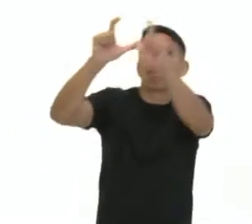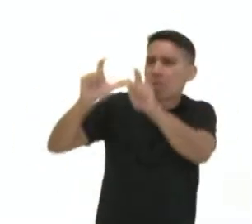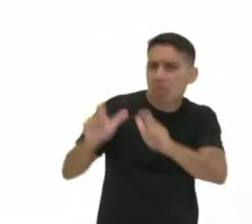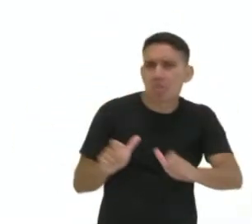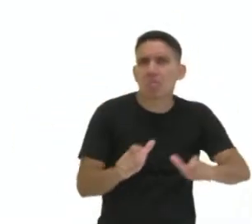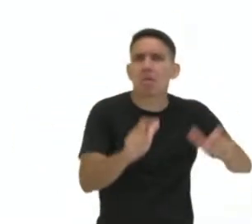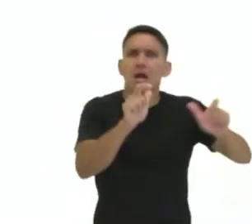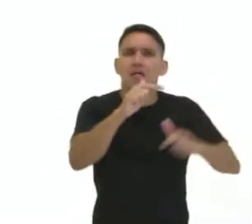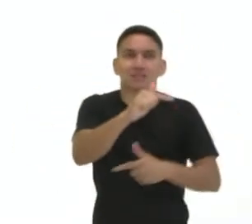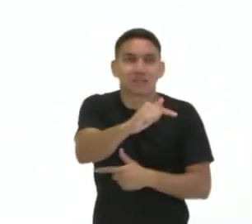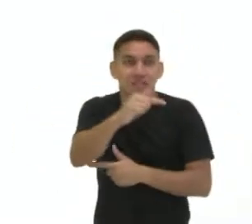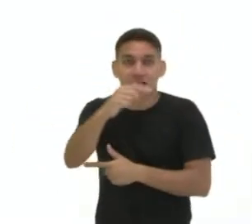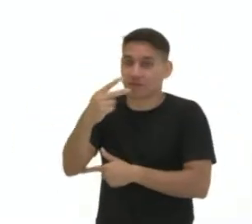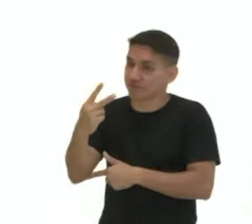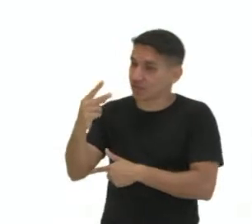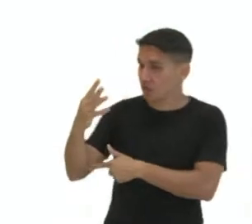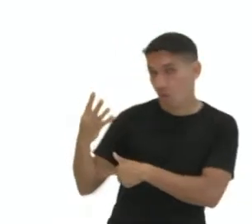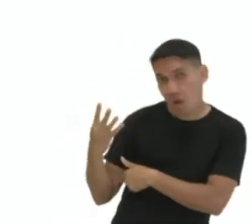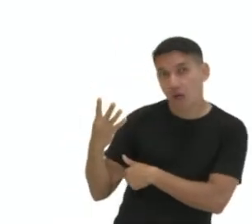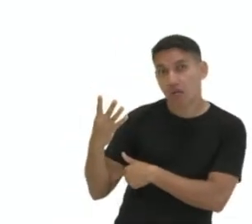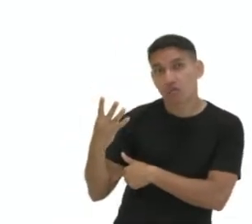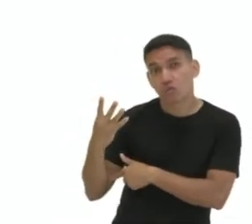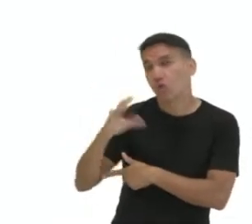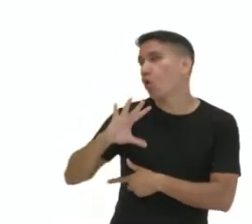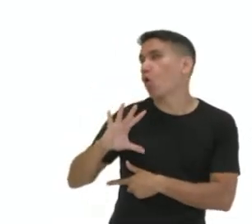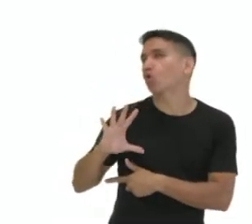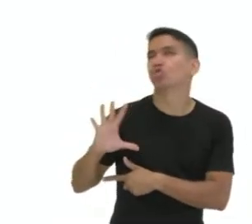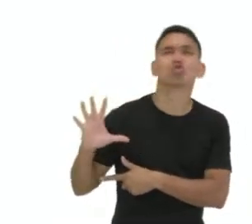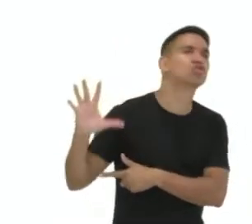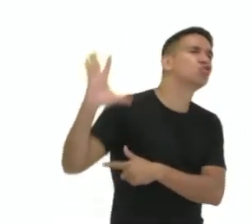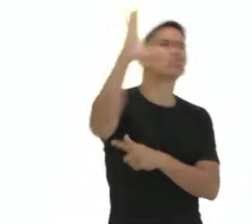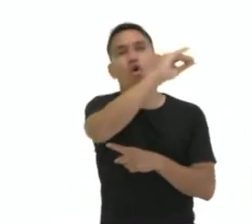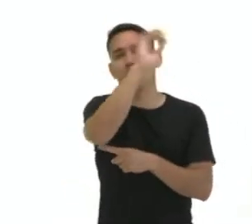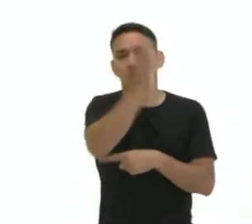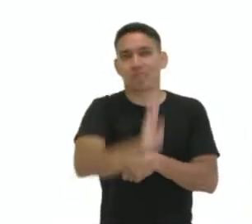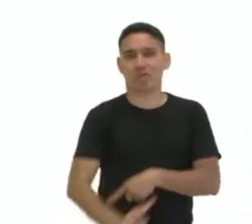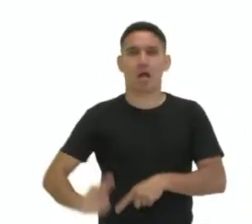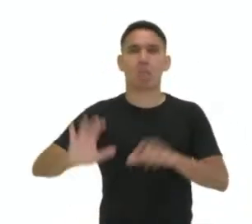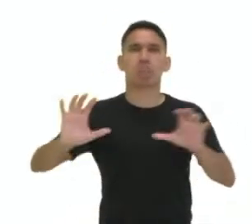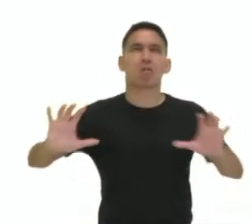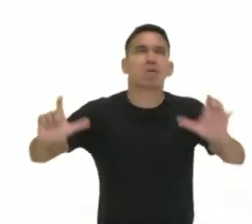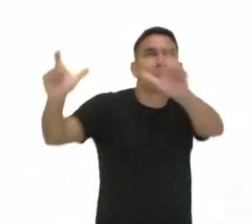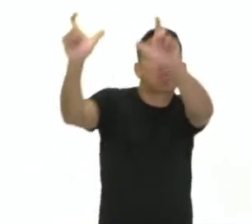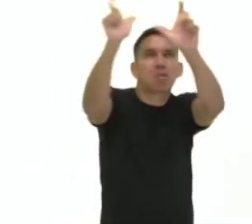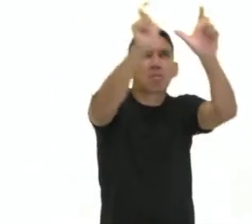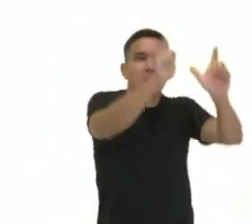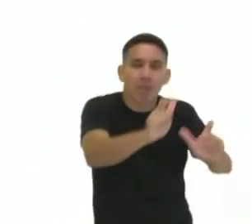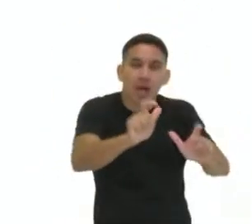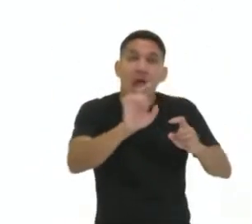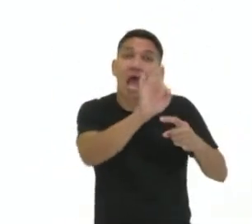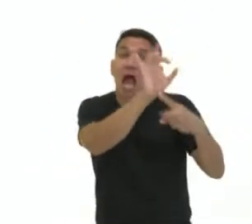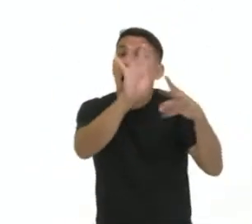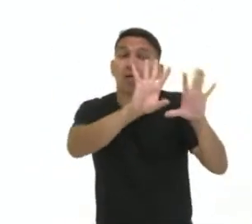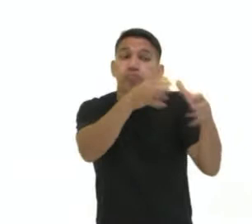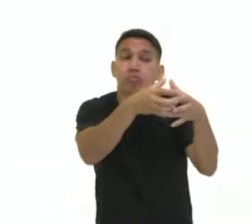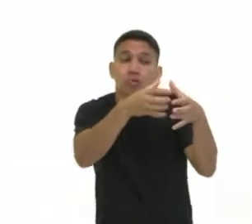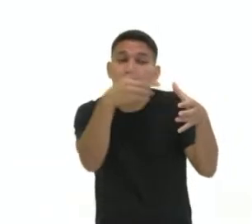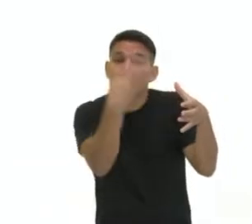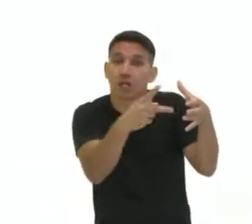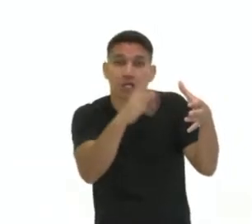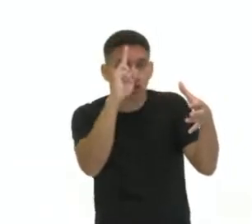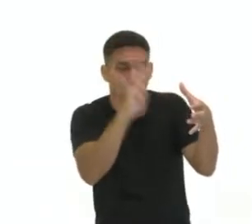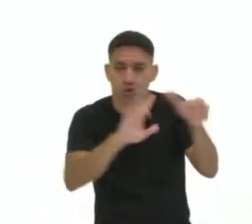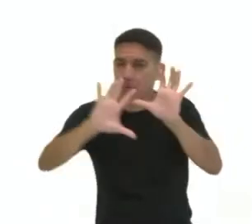indígenas, situadas em todas as regiões brasileiras. Cada povo possui uma história,